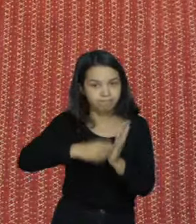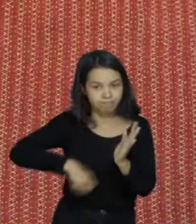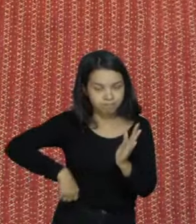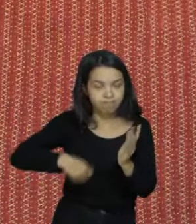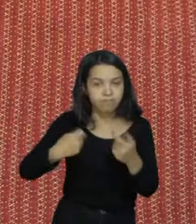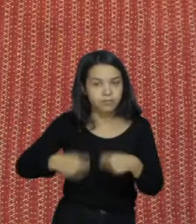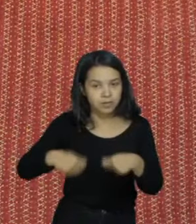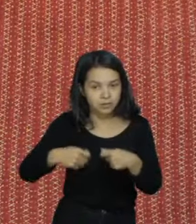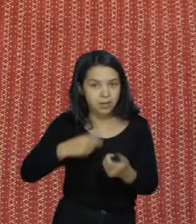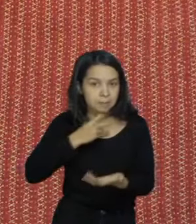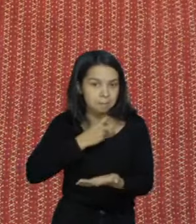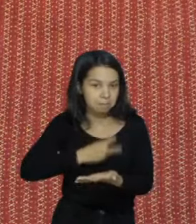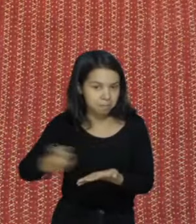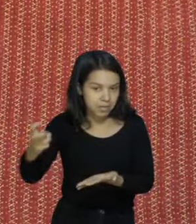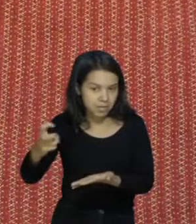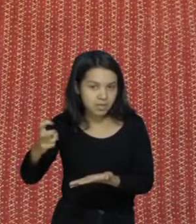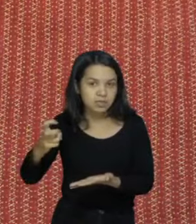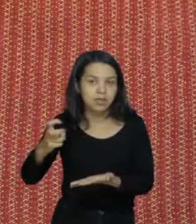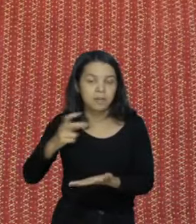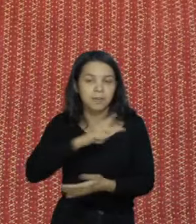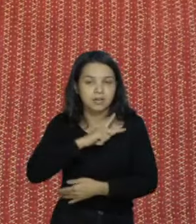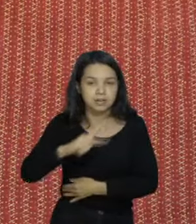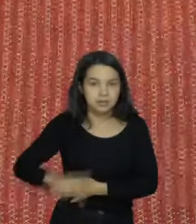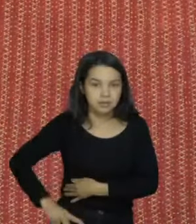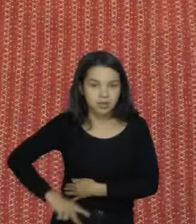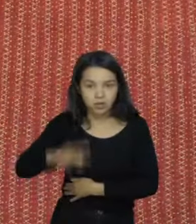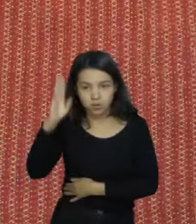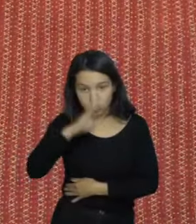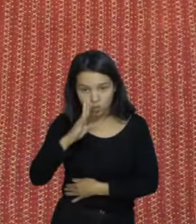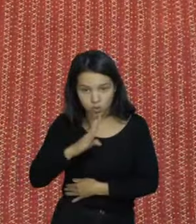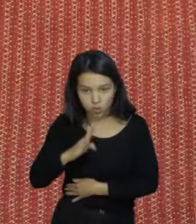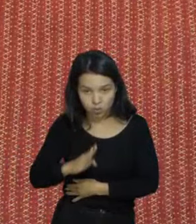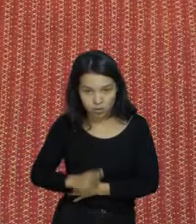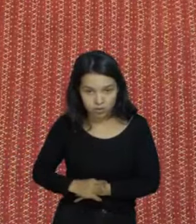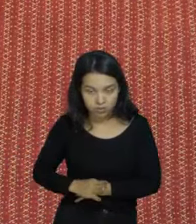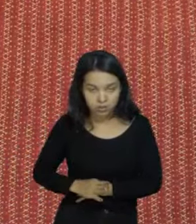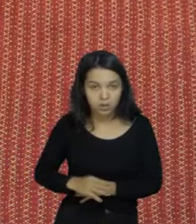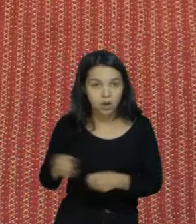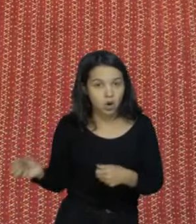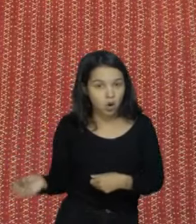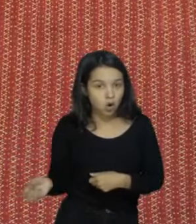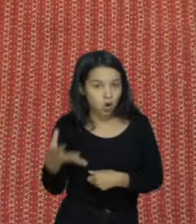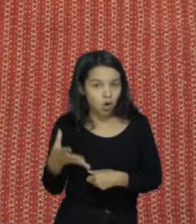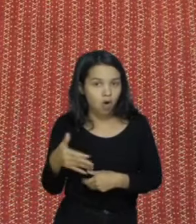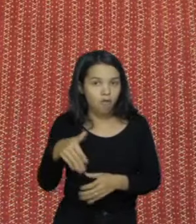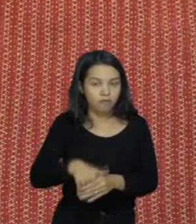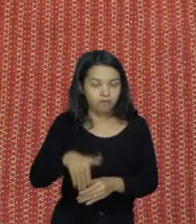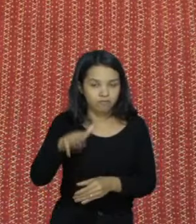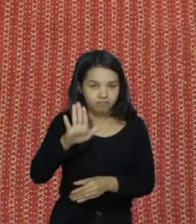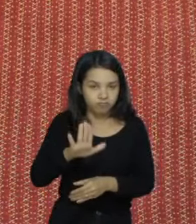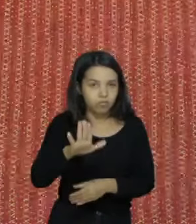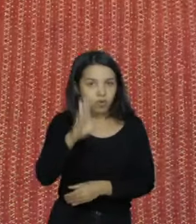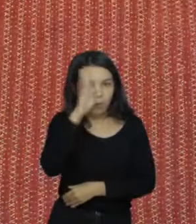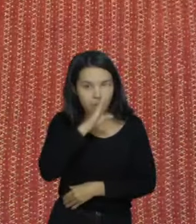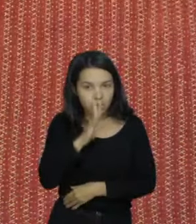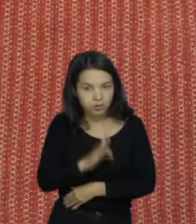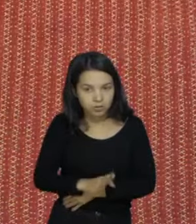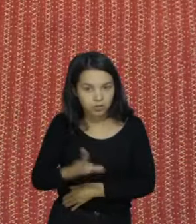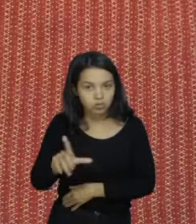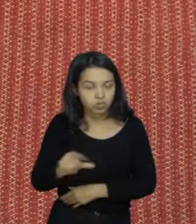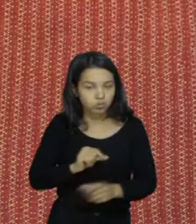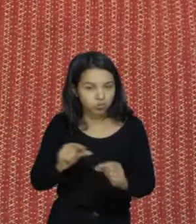impeachment do presidente do Brasil para que se tem a nova eleição e o Brasil sejam colocado no eixo novamente pela aqueles que defendem